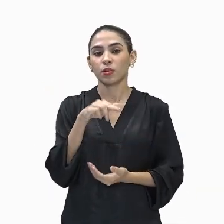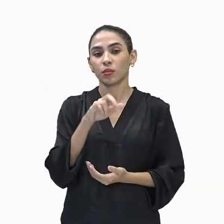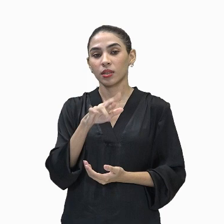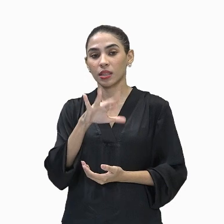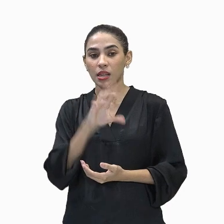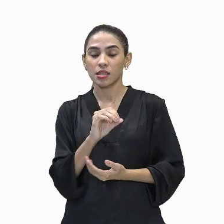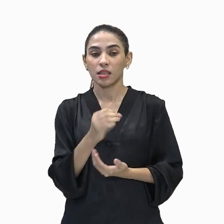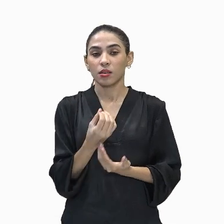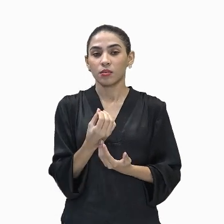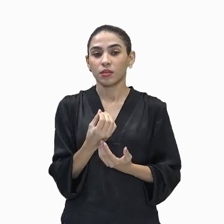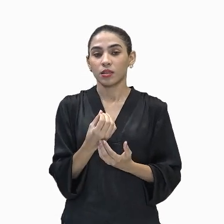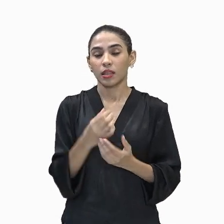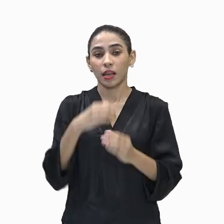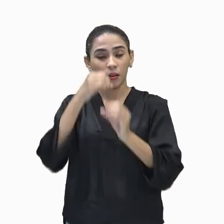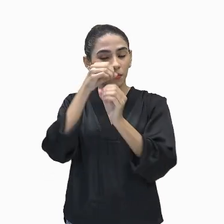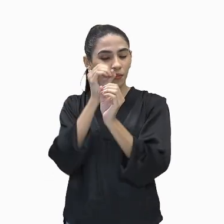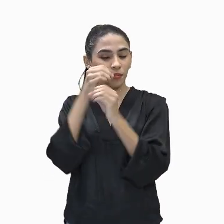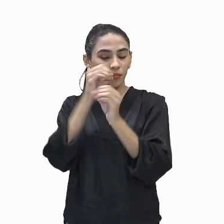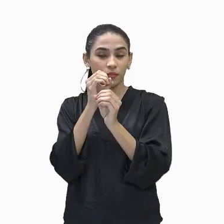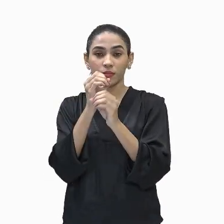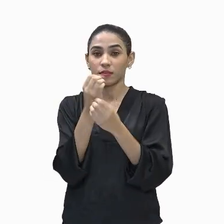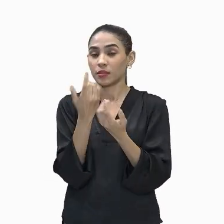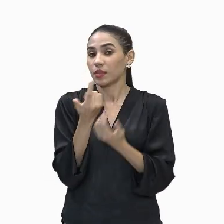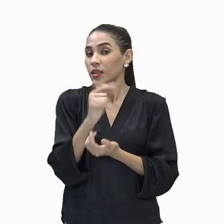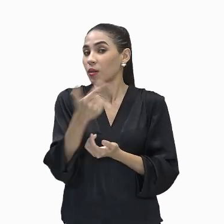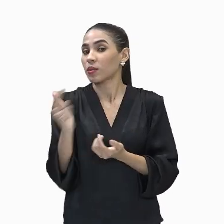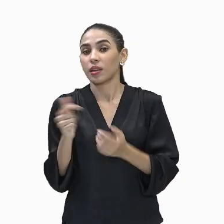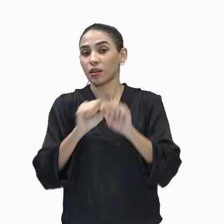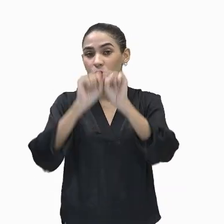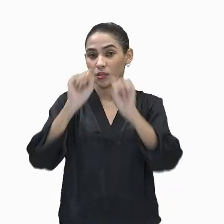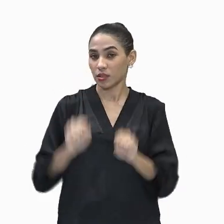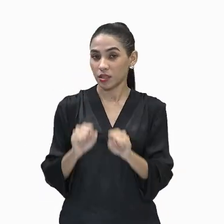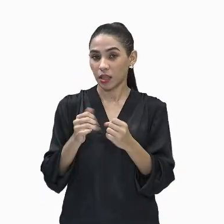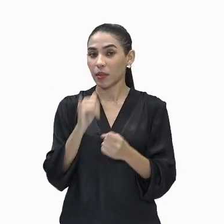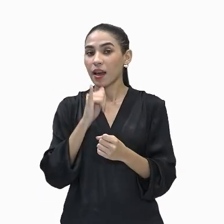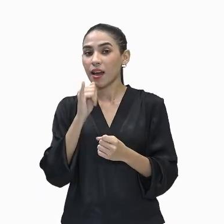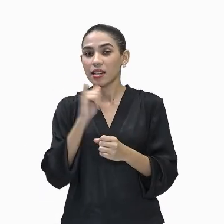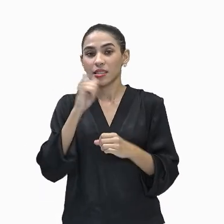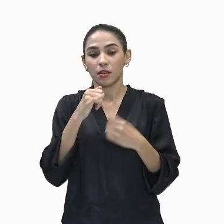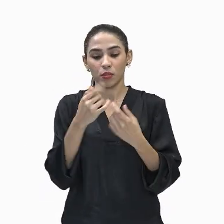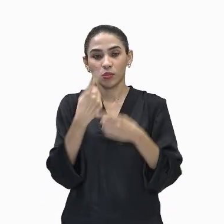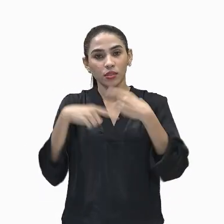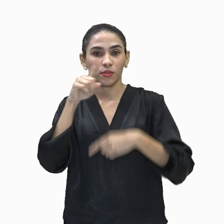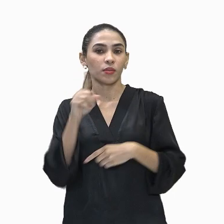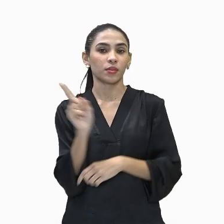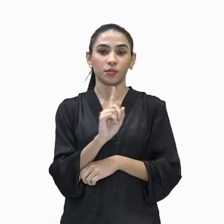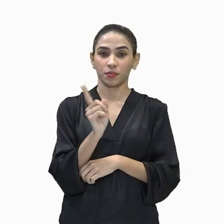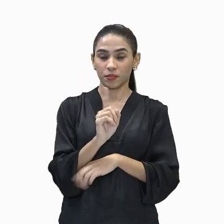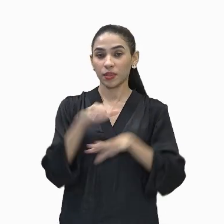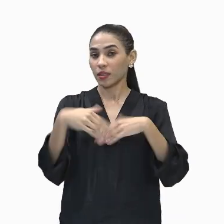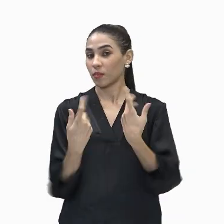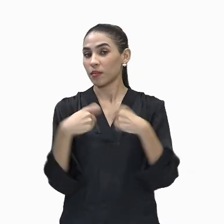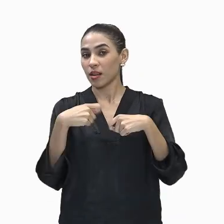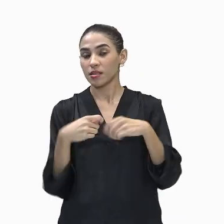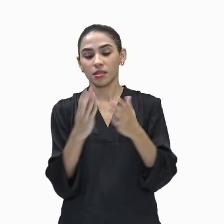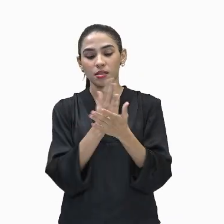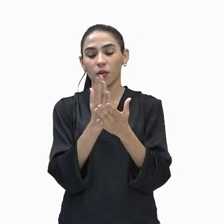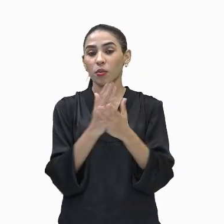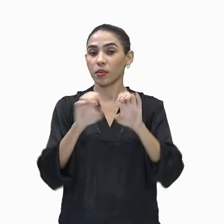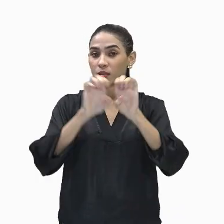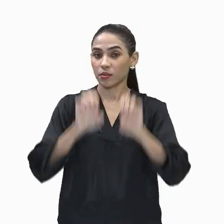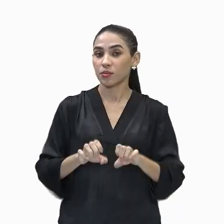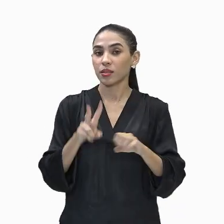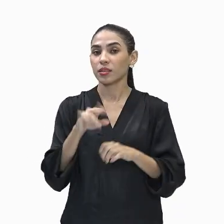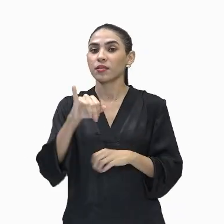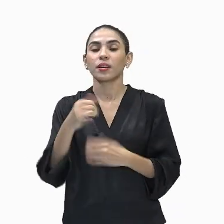esses seres eles são microscópicos, eles não vão ter um sistema digestório desenvolvido, então eles precisam ali ter algumas estruturas que